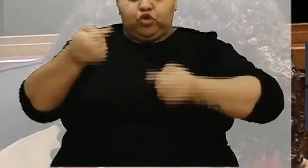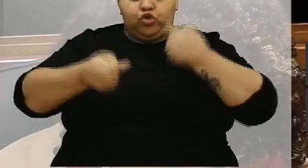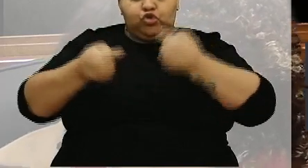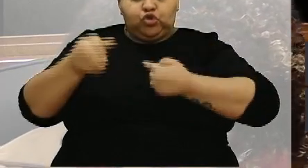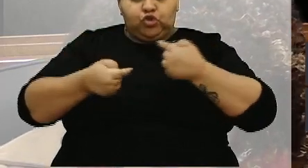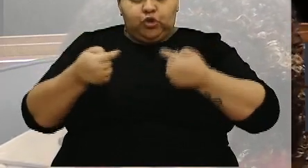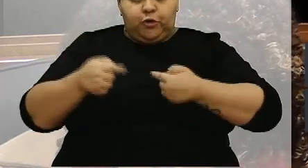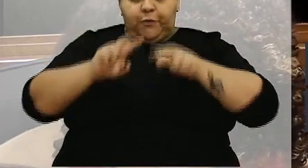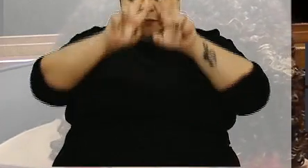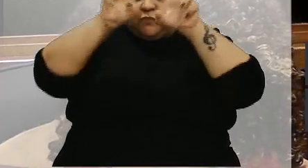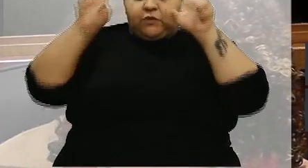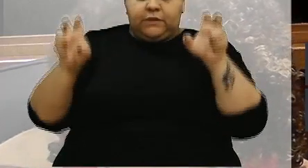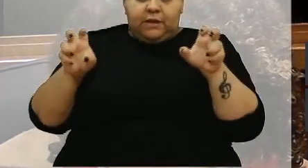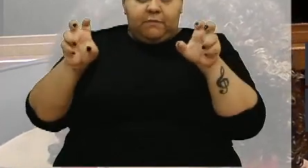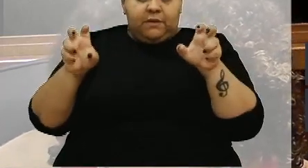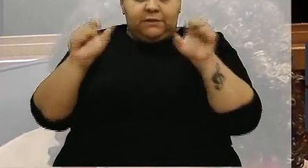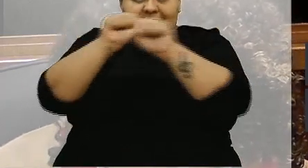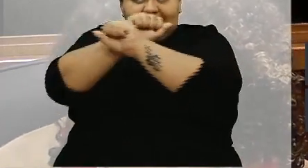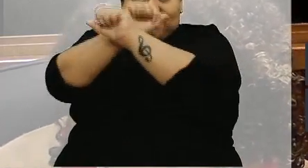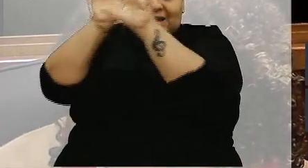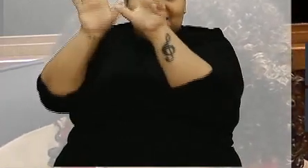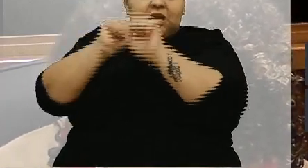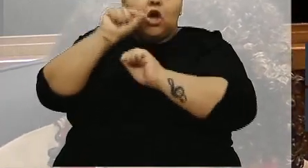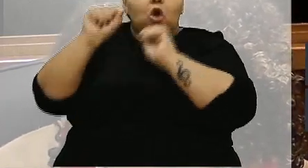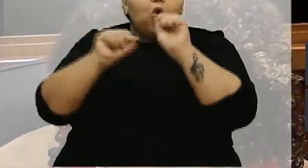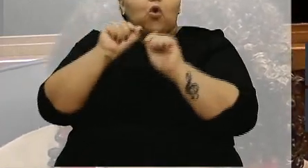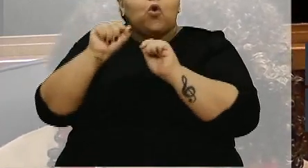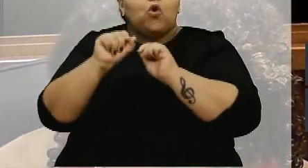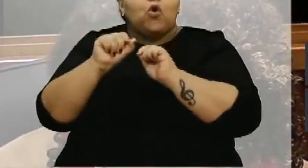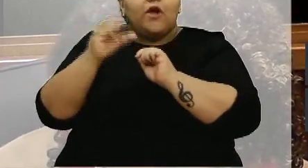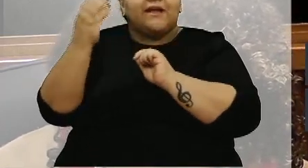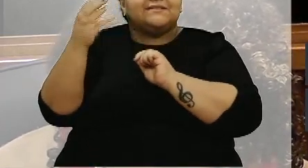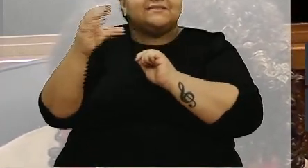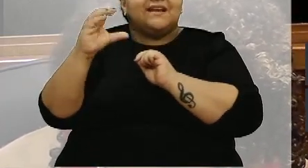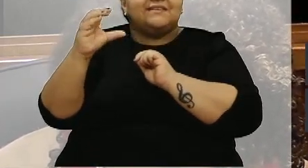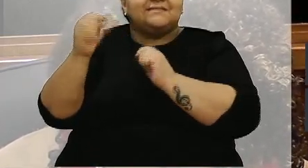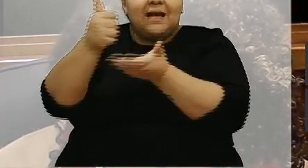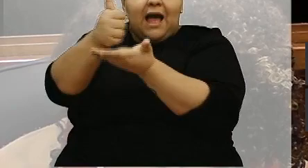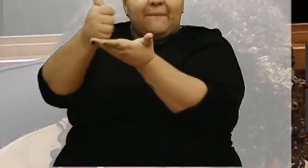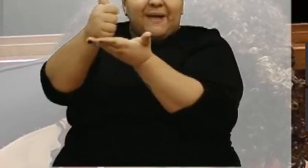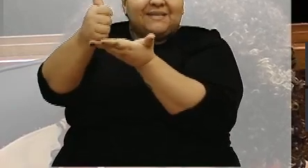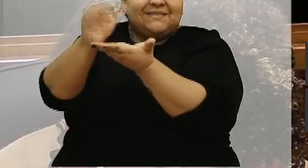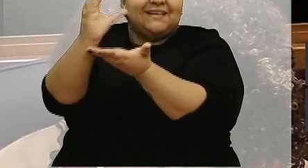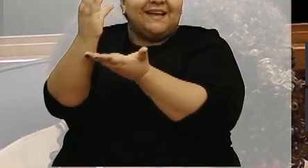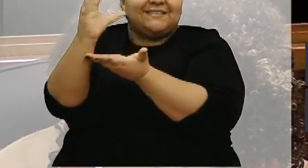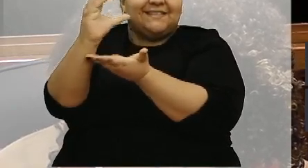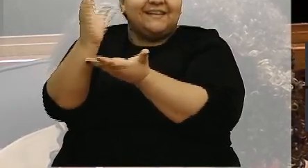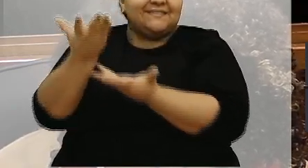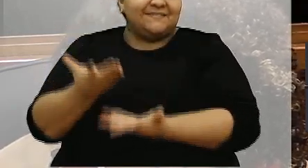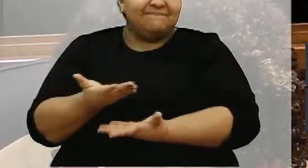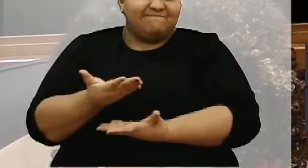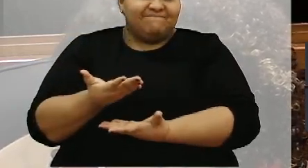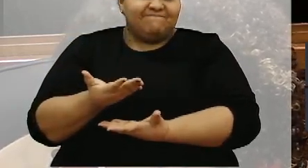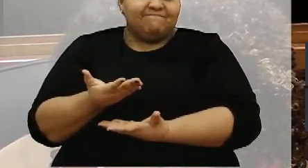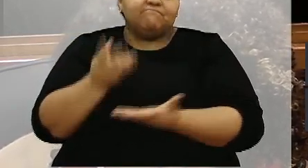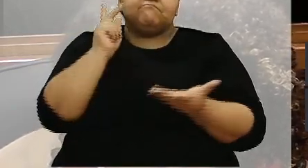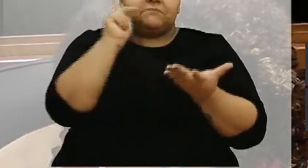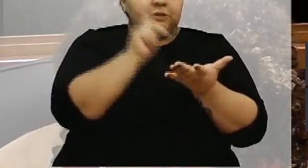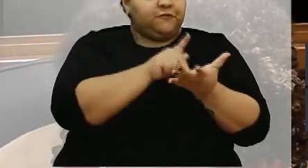trazer o tema para a baila, mas o que vai ancorar essa discussão é a ciência, não é outra coisa. É isso. E, de